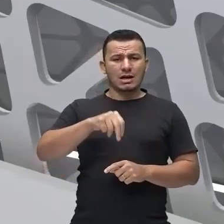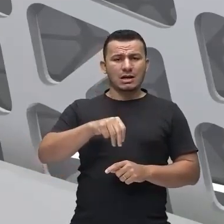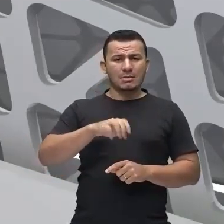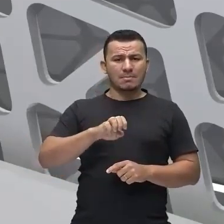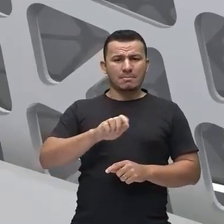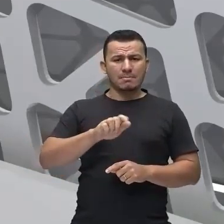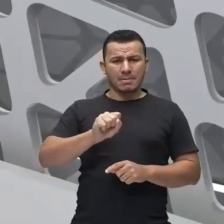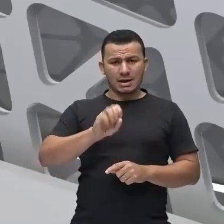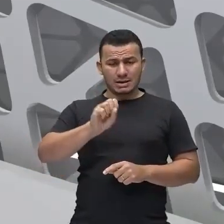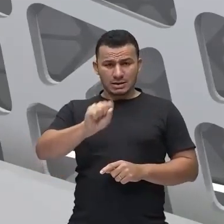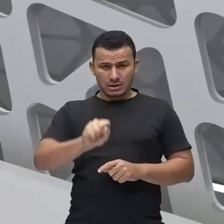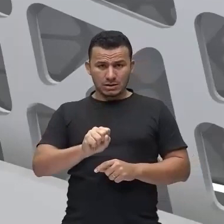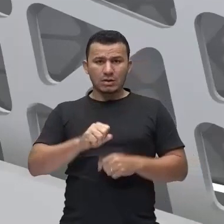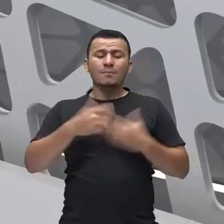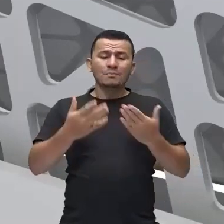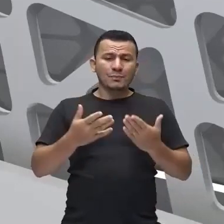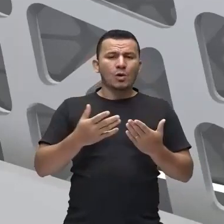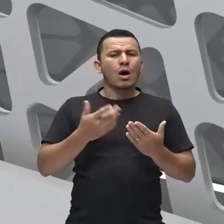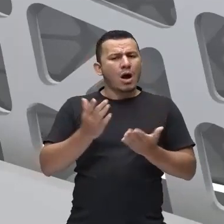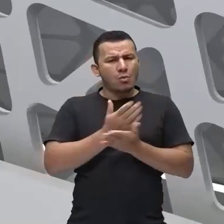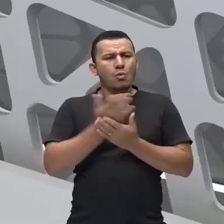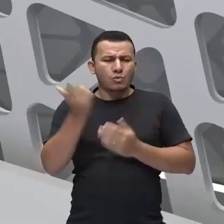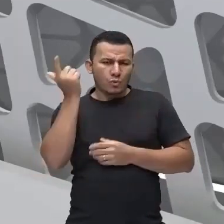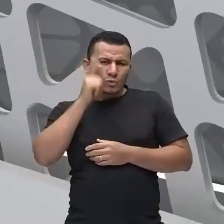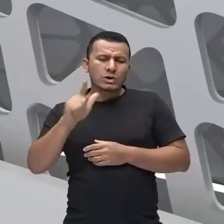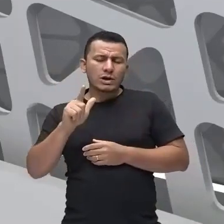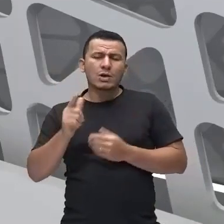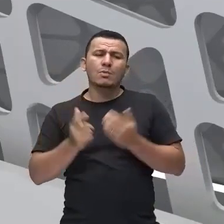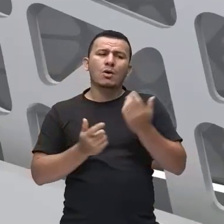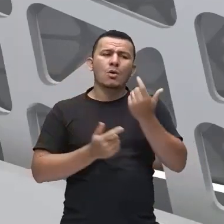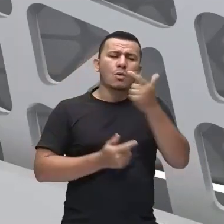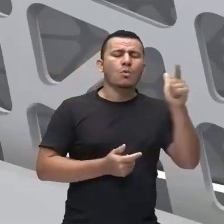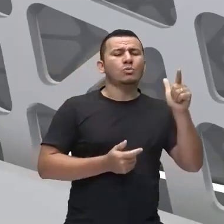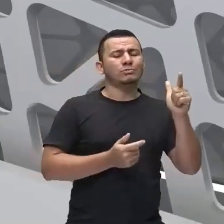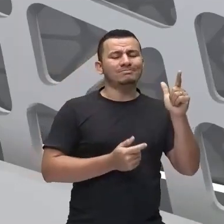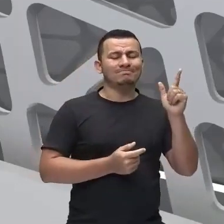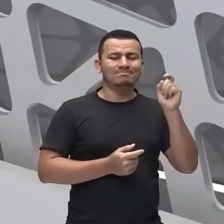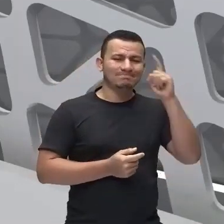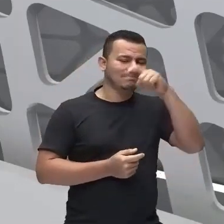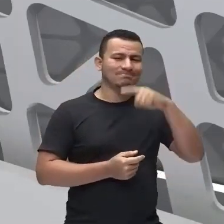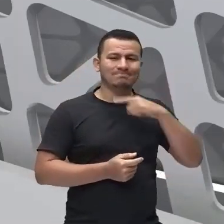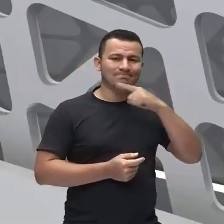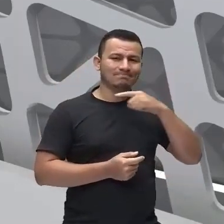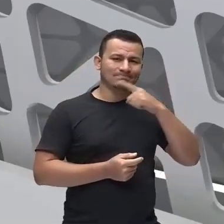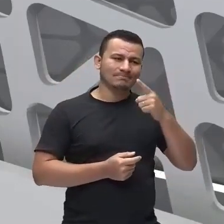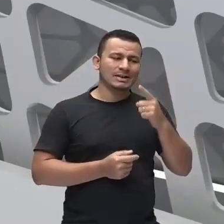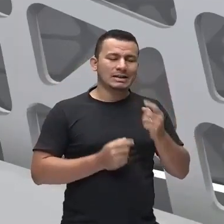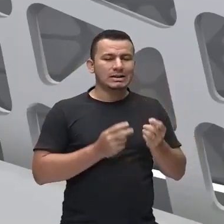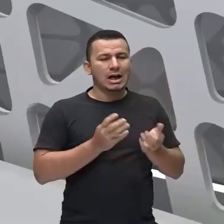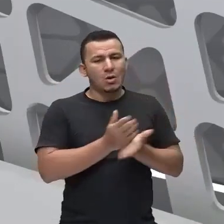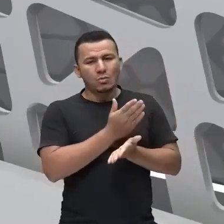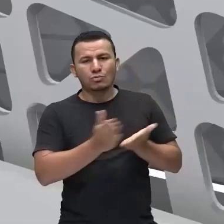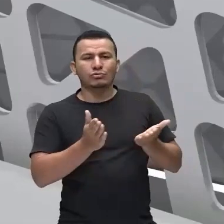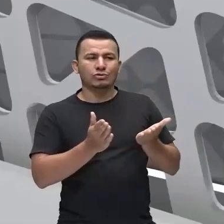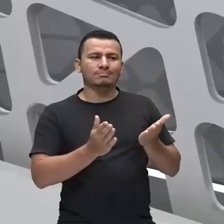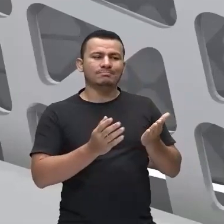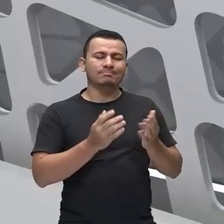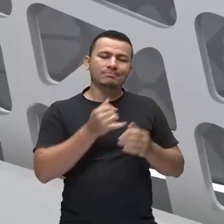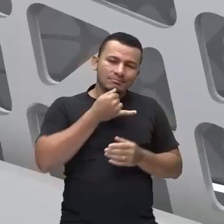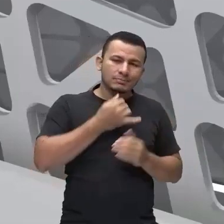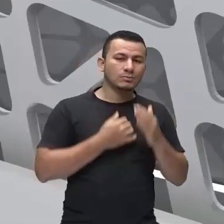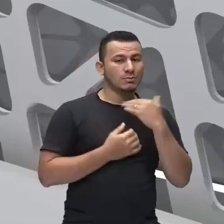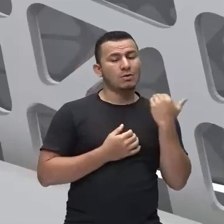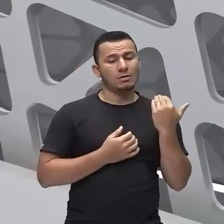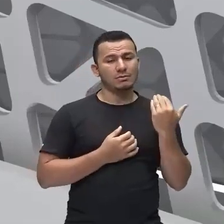divisão. Infelizmente, em alguns casos não é possível, ou em alguns casos um dos bebês não consegue